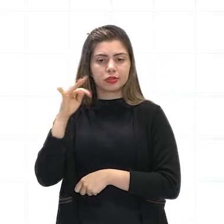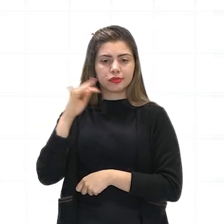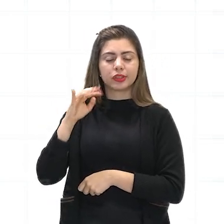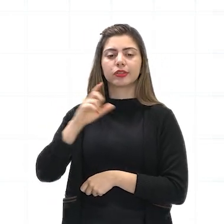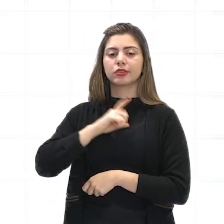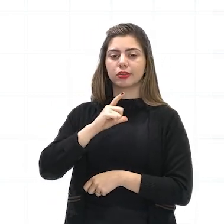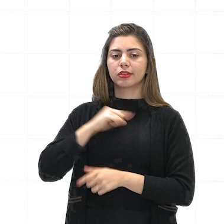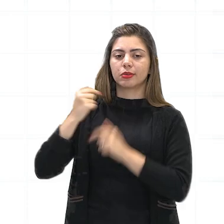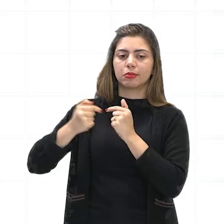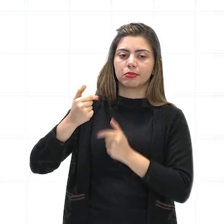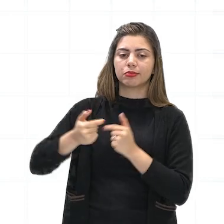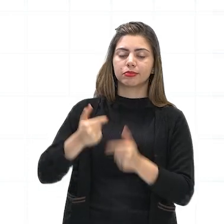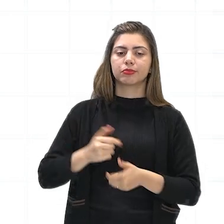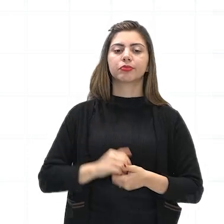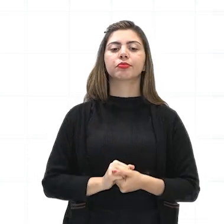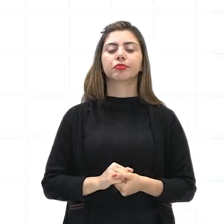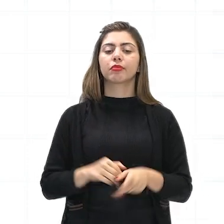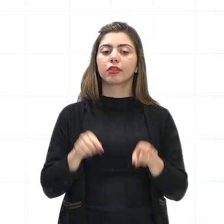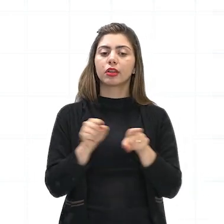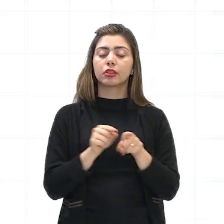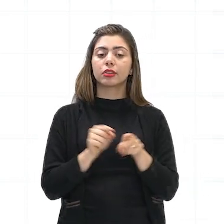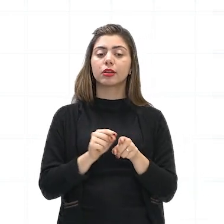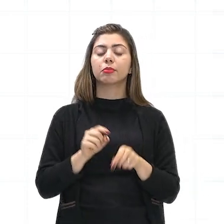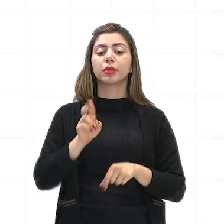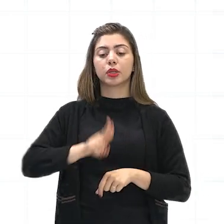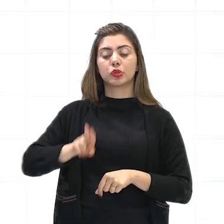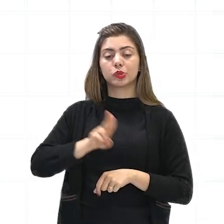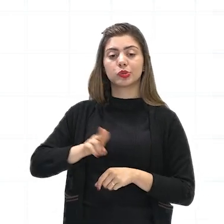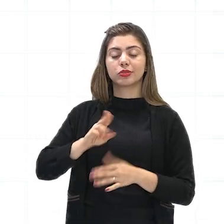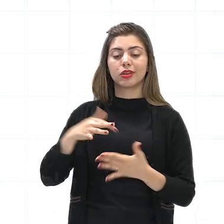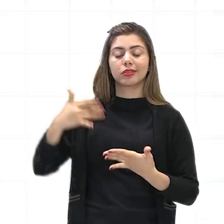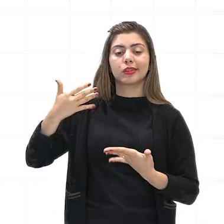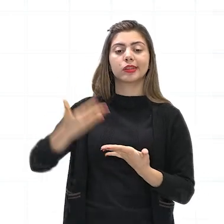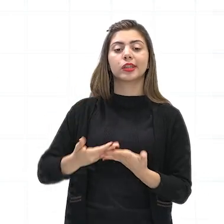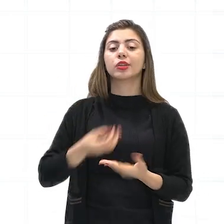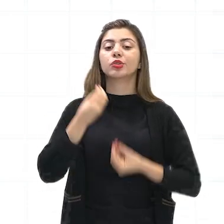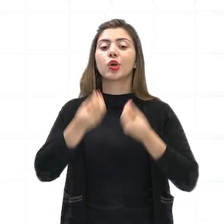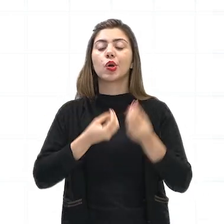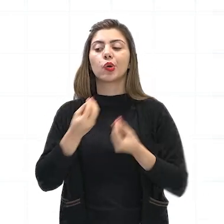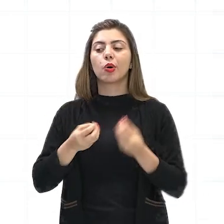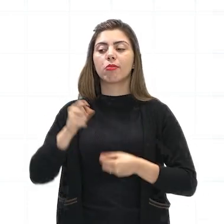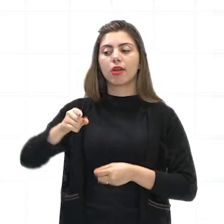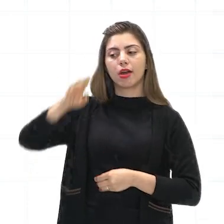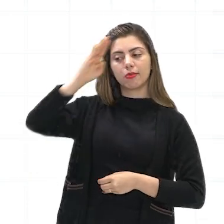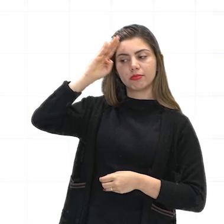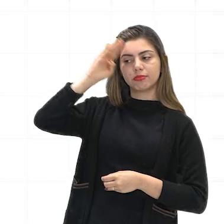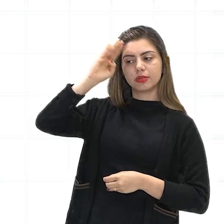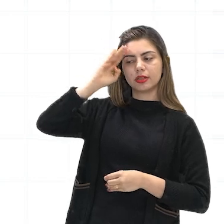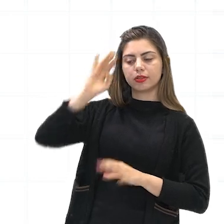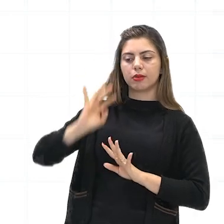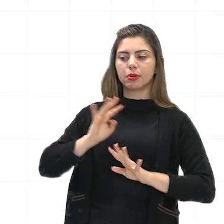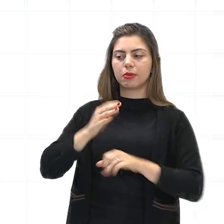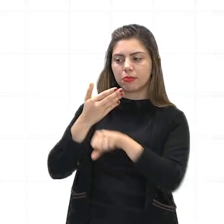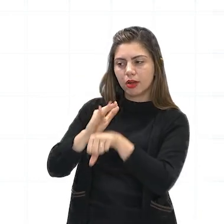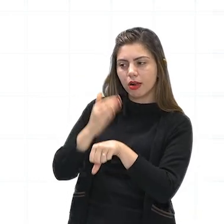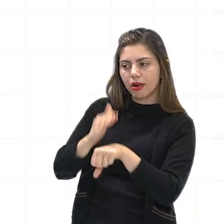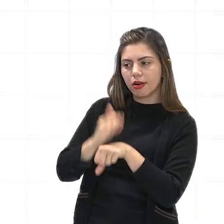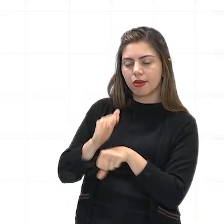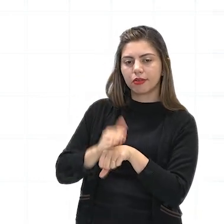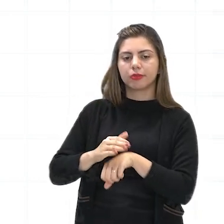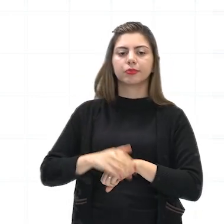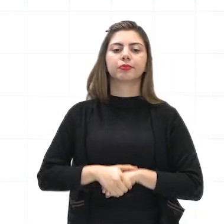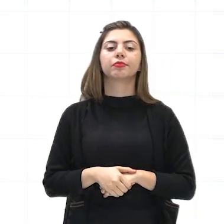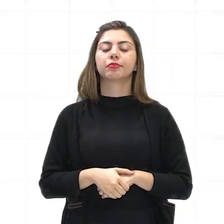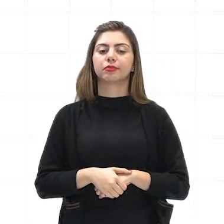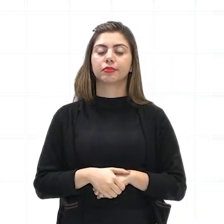filosóficas. Foi usada e é usada até hoje como um treinamento militar. E